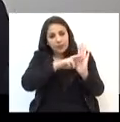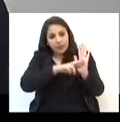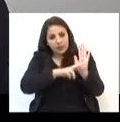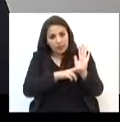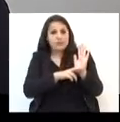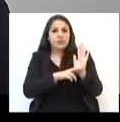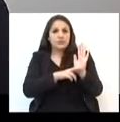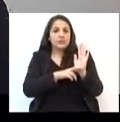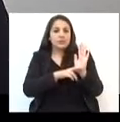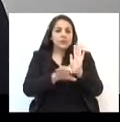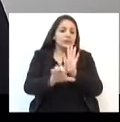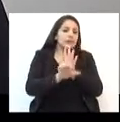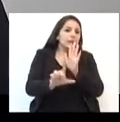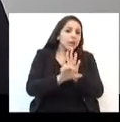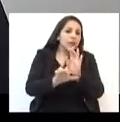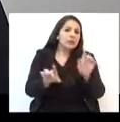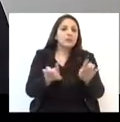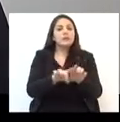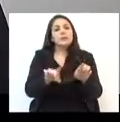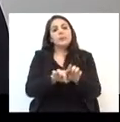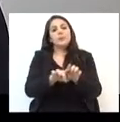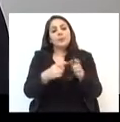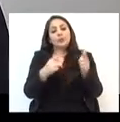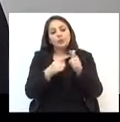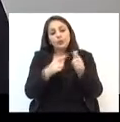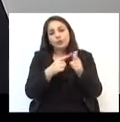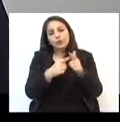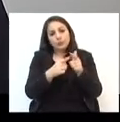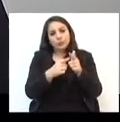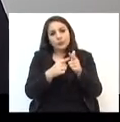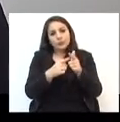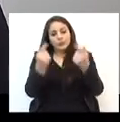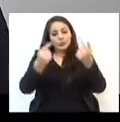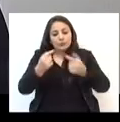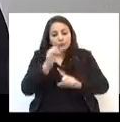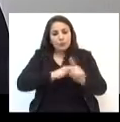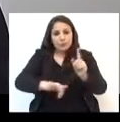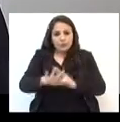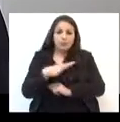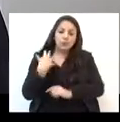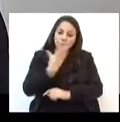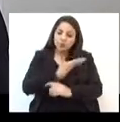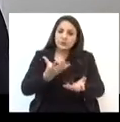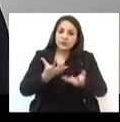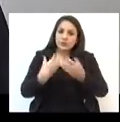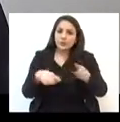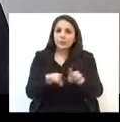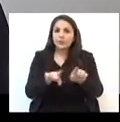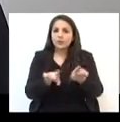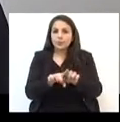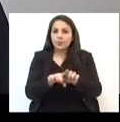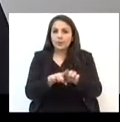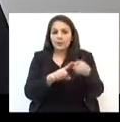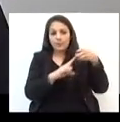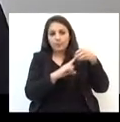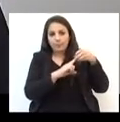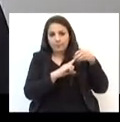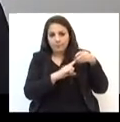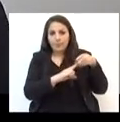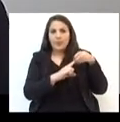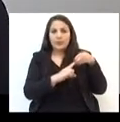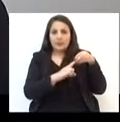legislação desse tipo de estrutura social. Nós teremos, então, os abrigos, agora os passos não